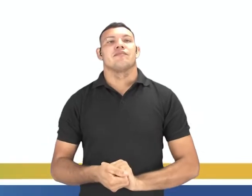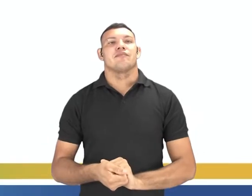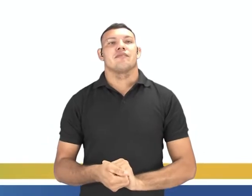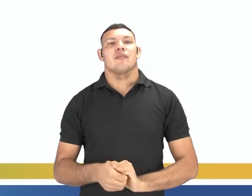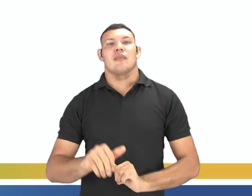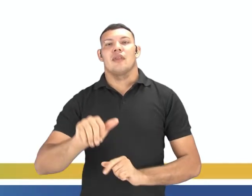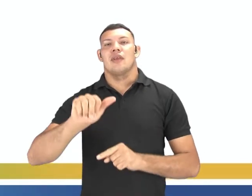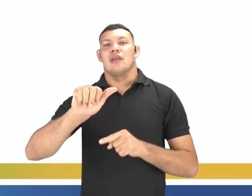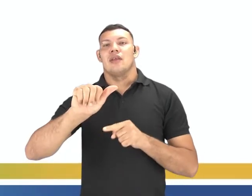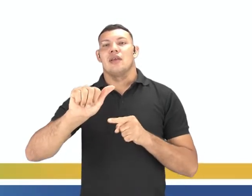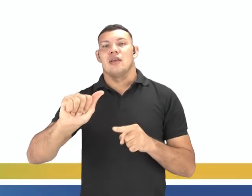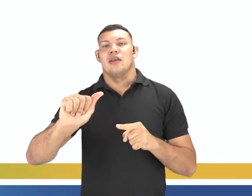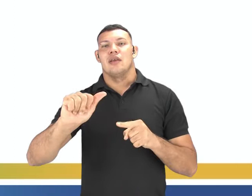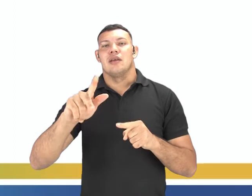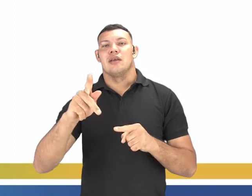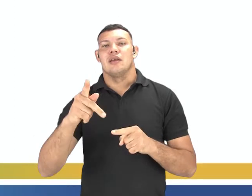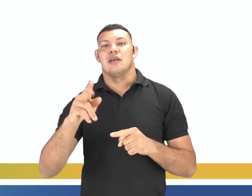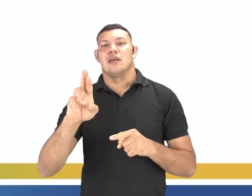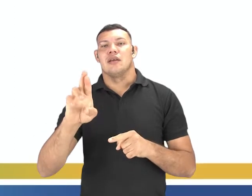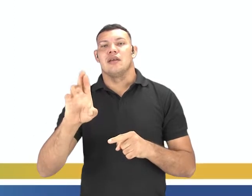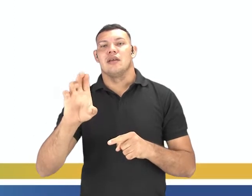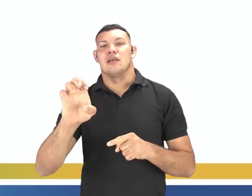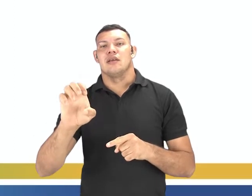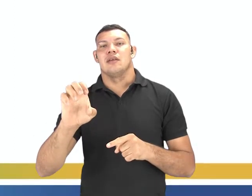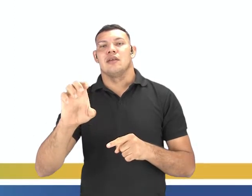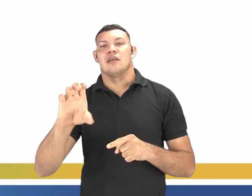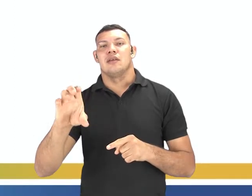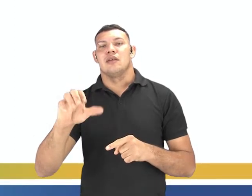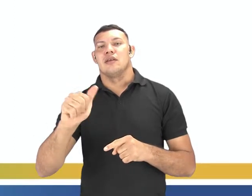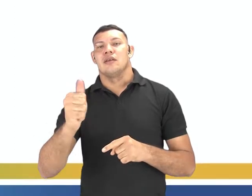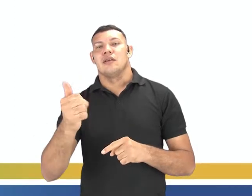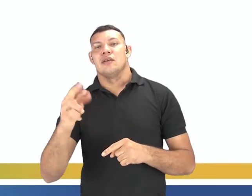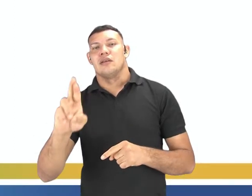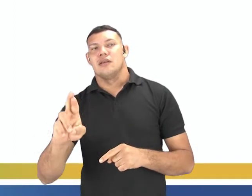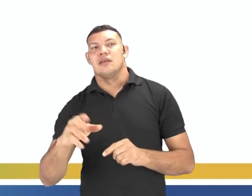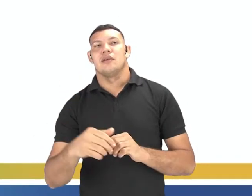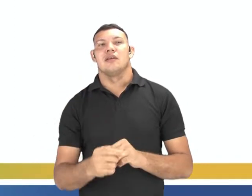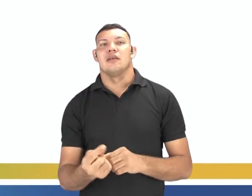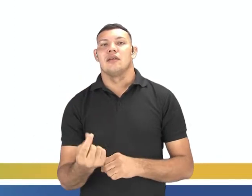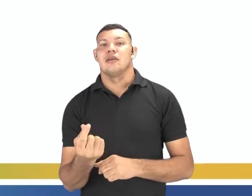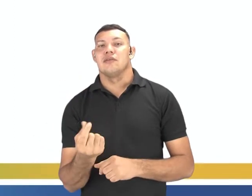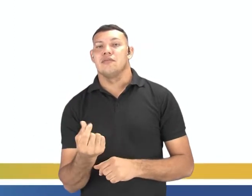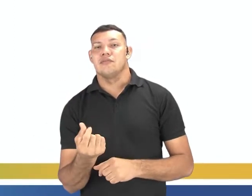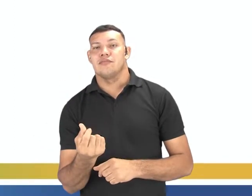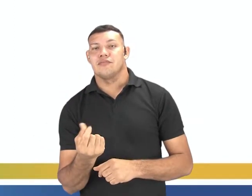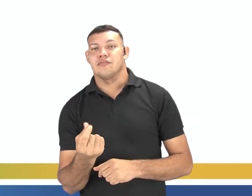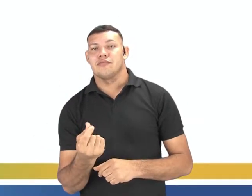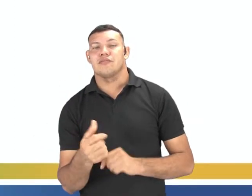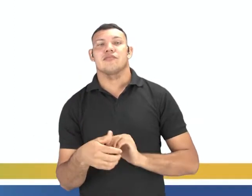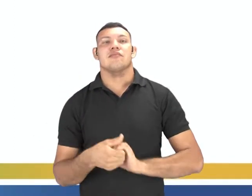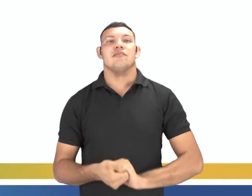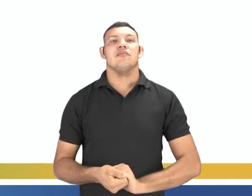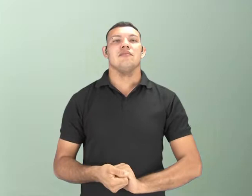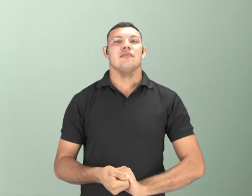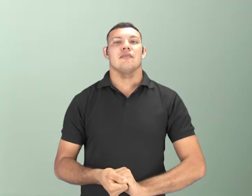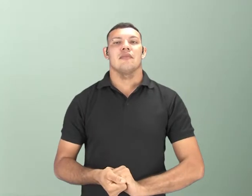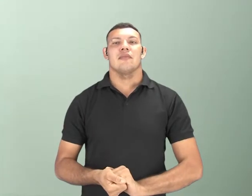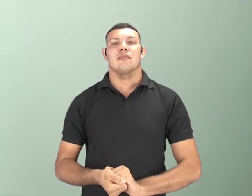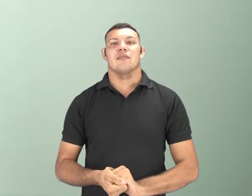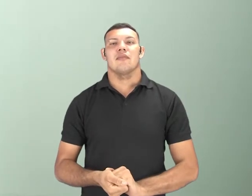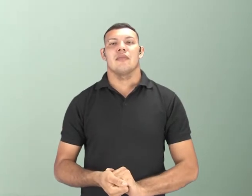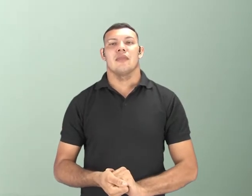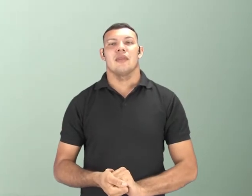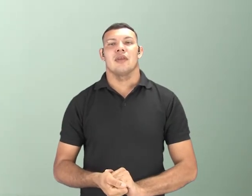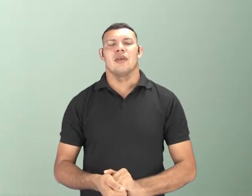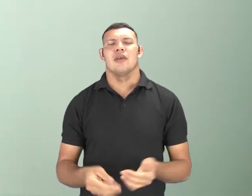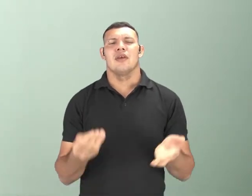Essa palavra a gente usa muito pouco, né? Hoje em dia a gente fala ou ouve falar, vou marcar o preço desse aqui, coloca